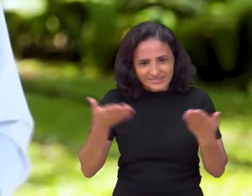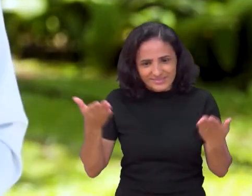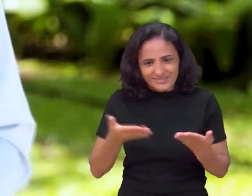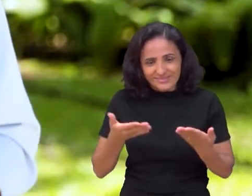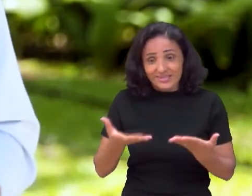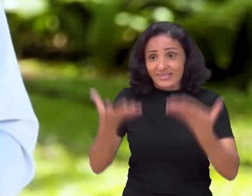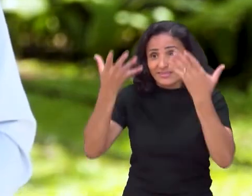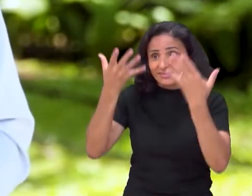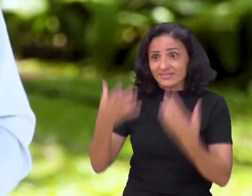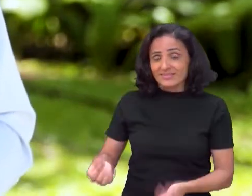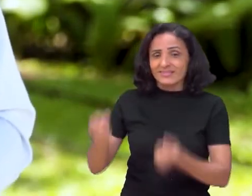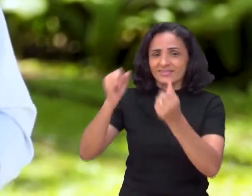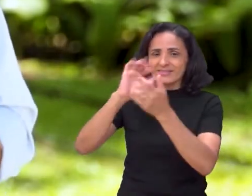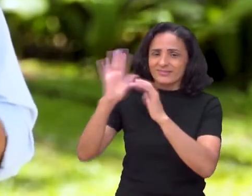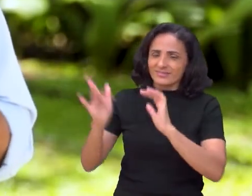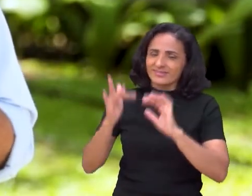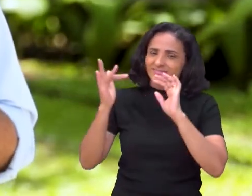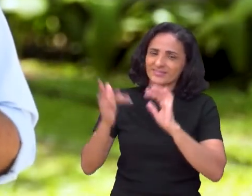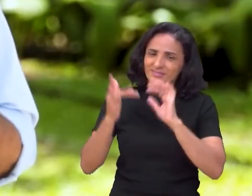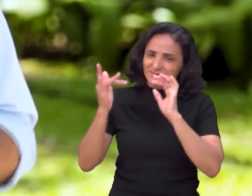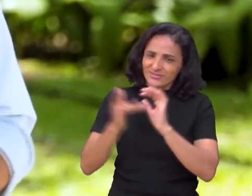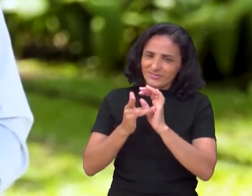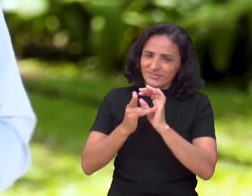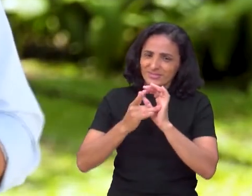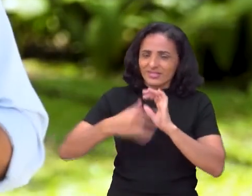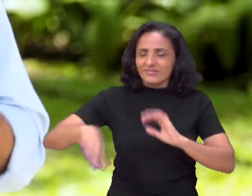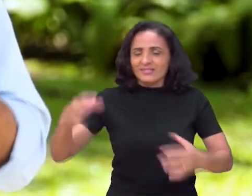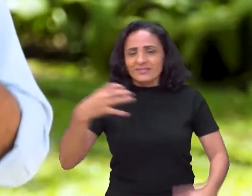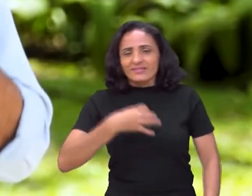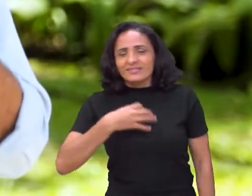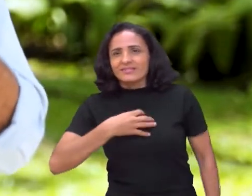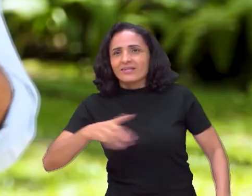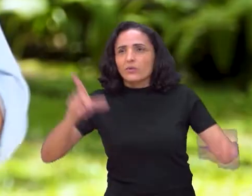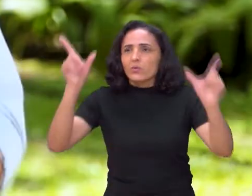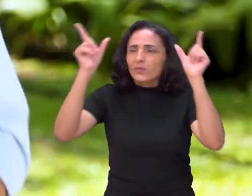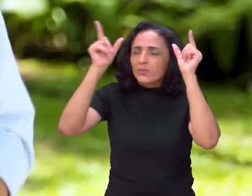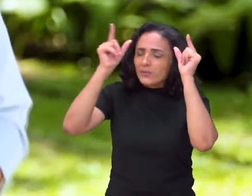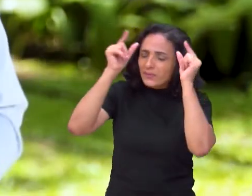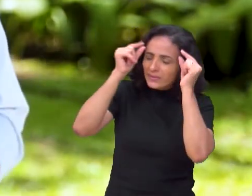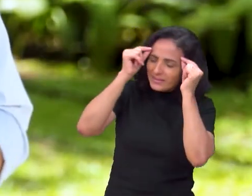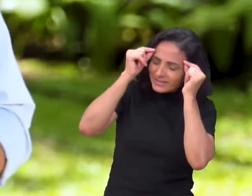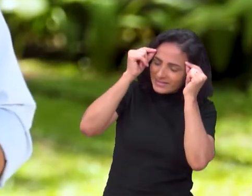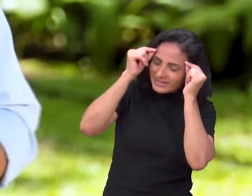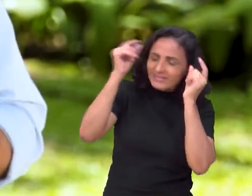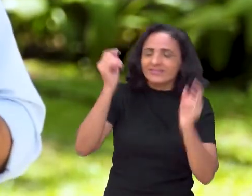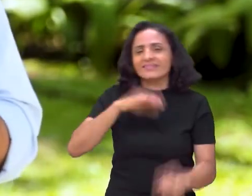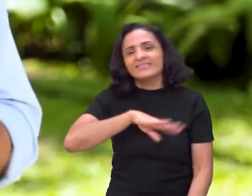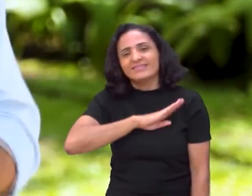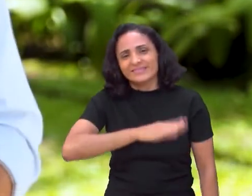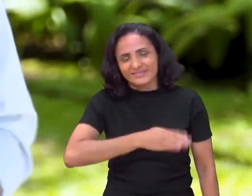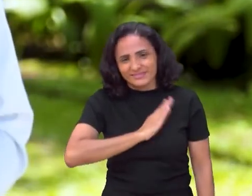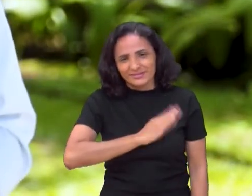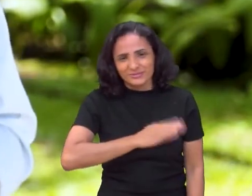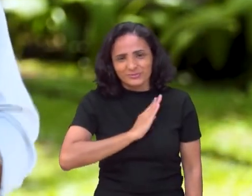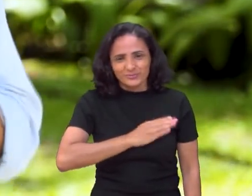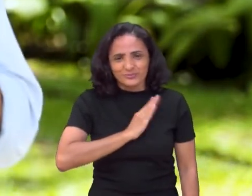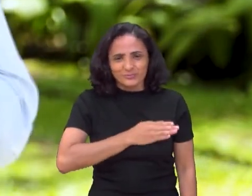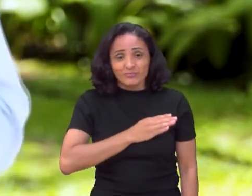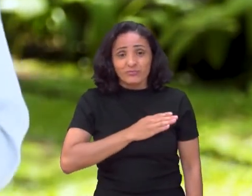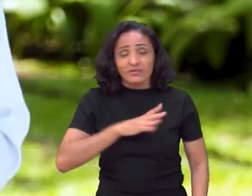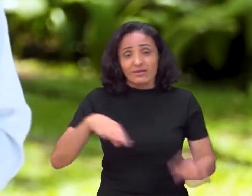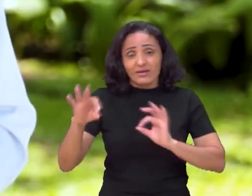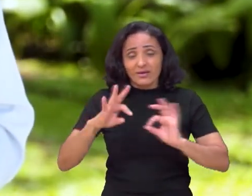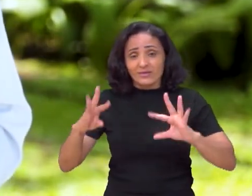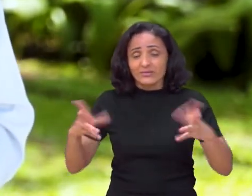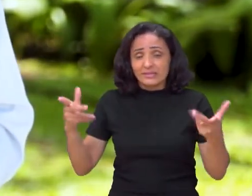meu jugo, porque o meu jugo é suave, o meu fardo é leve. É ele quem conduz dessa maneira